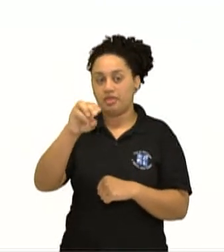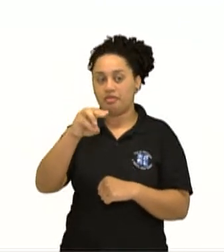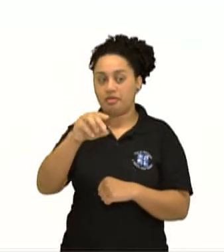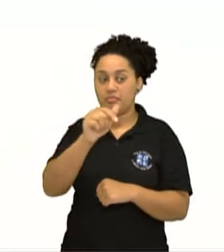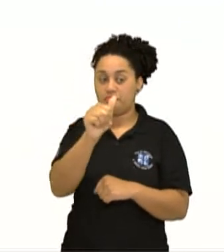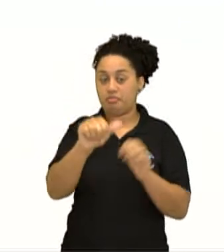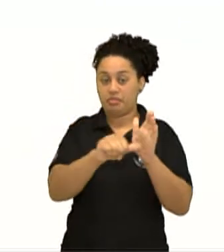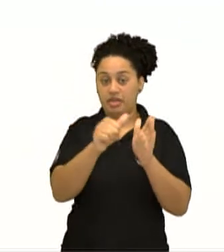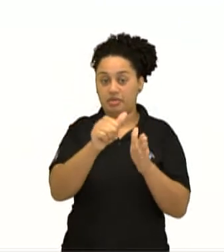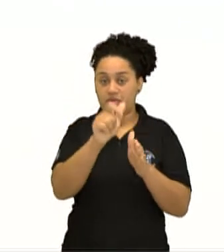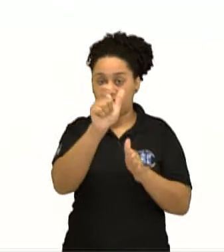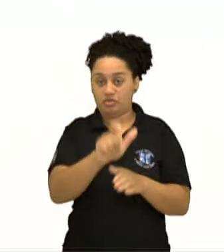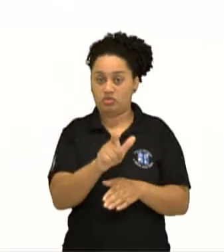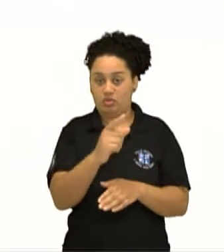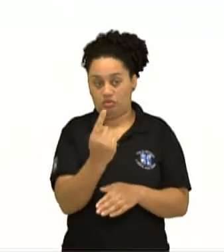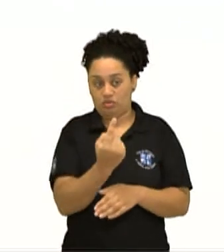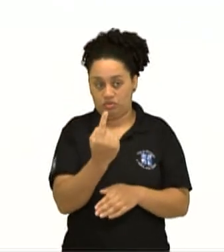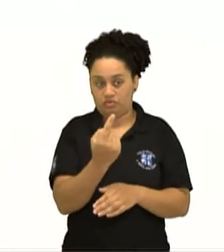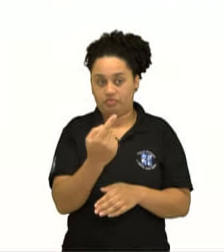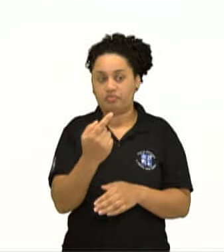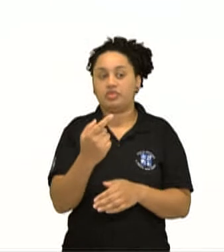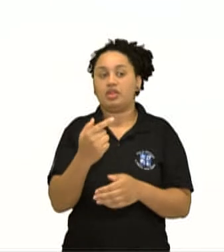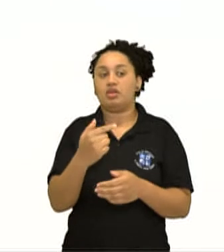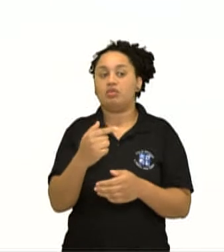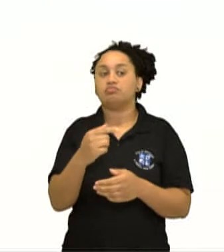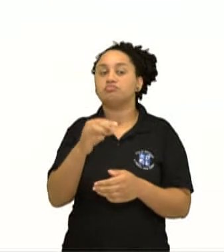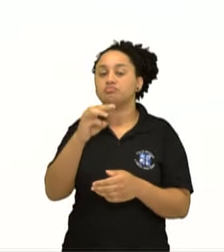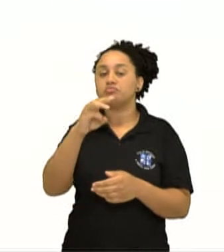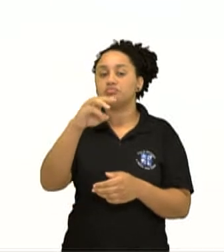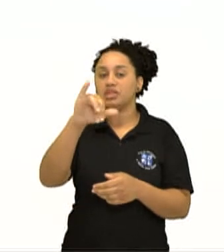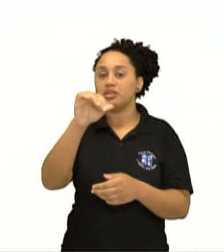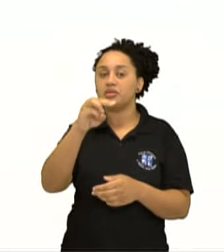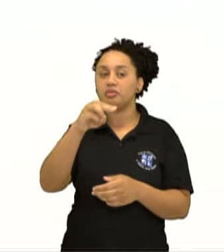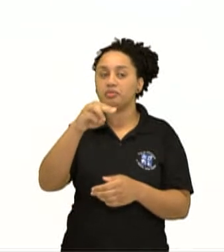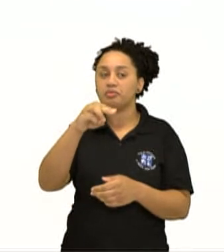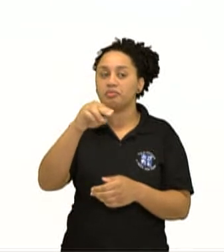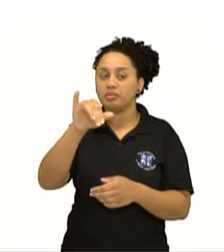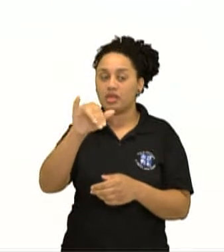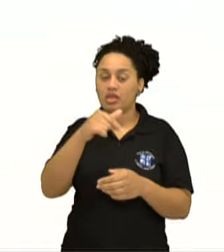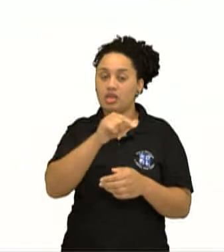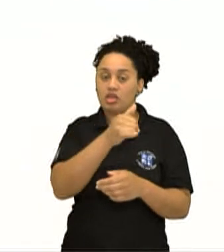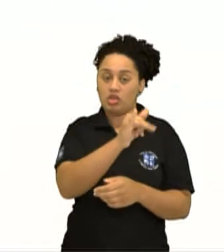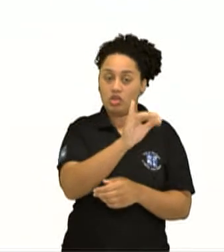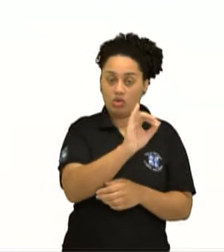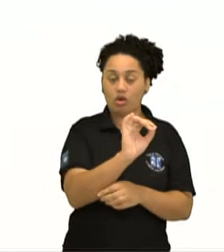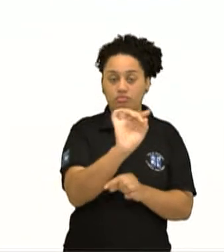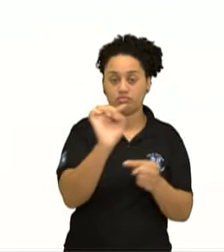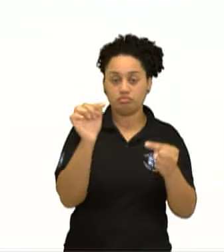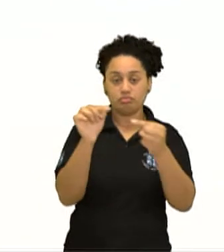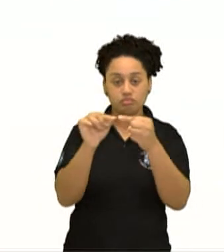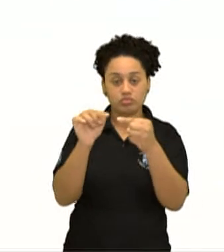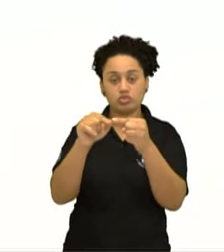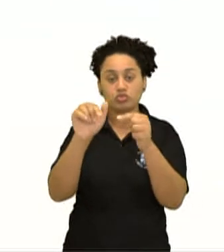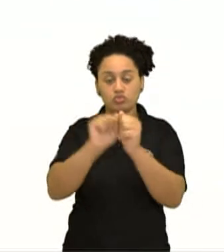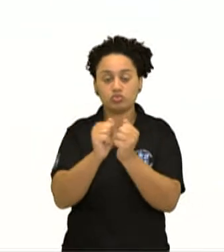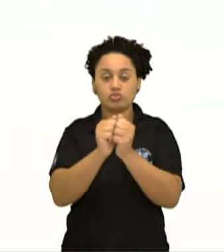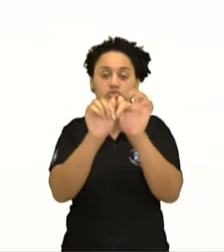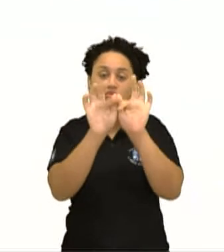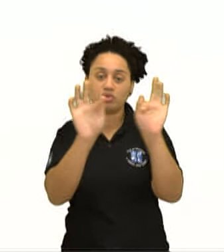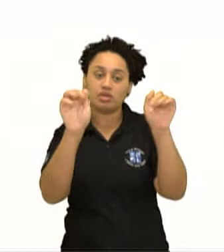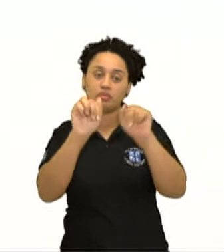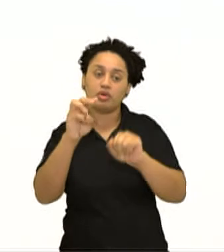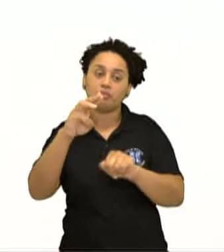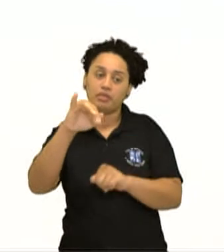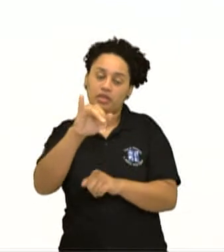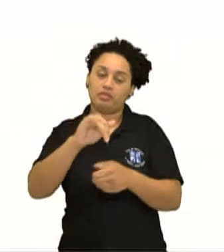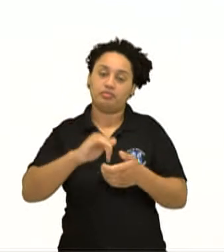mis abuelas e mis padres. O yo combinando com mi. Bien? Então, se eu estou falando de algo que pertence a